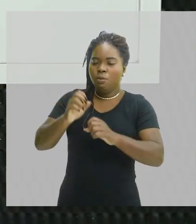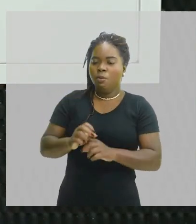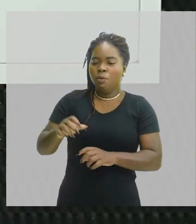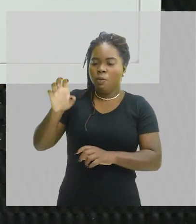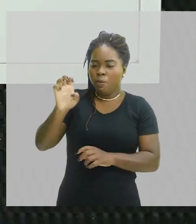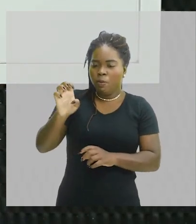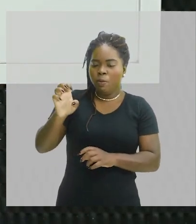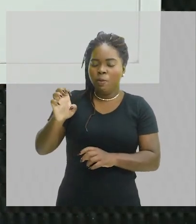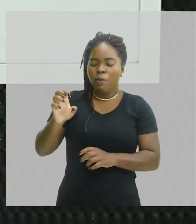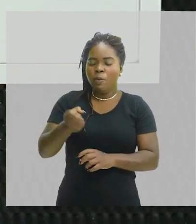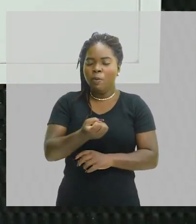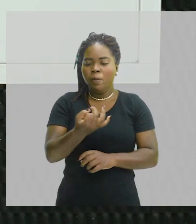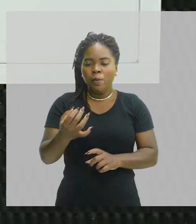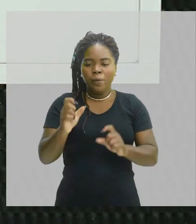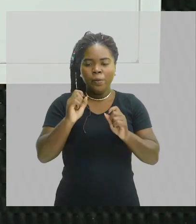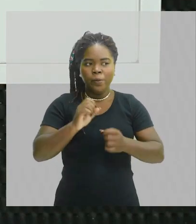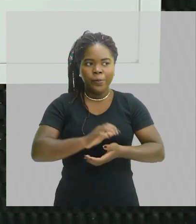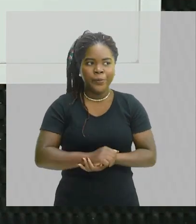é de